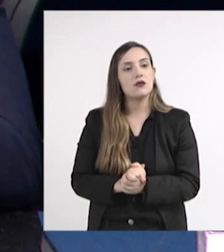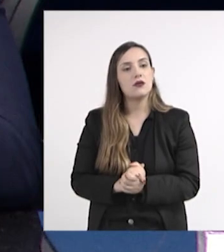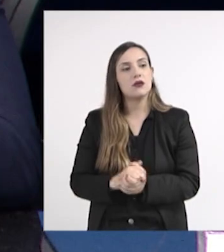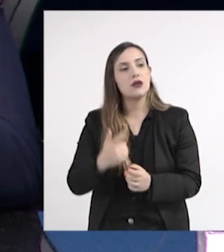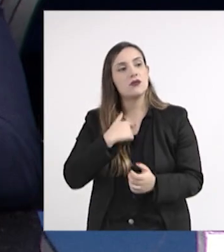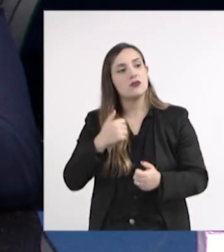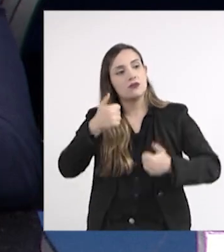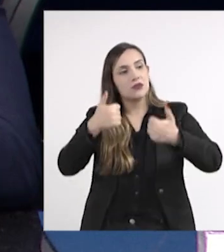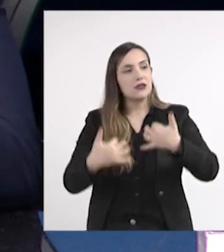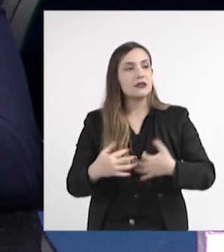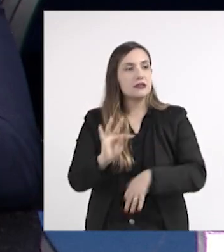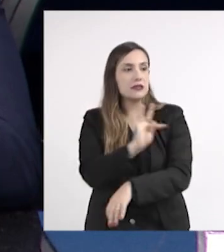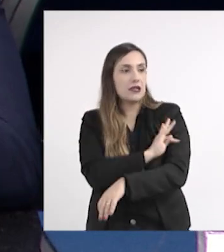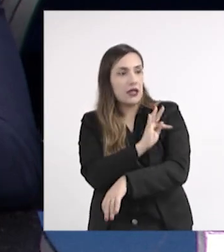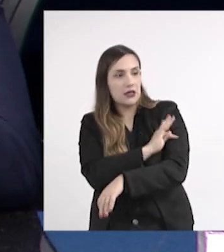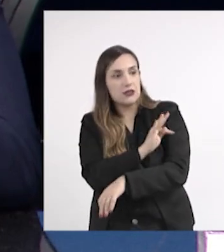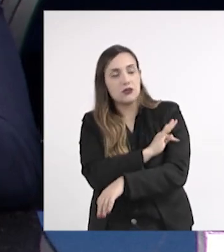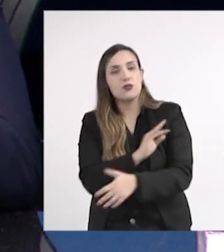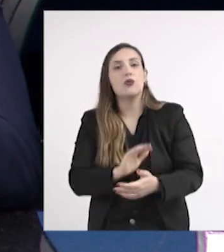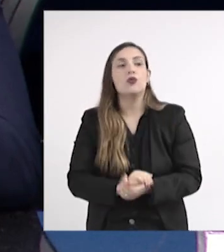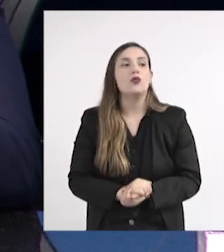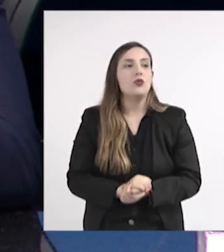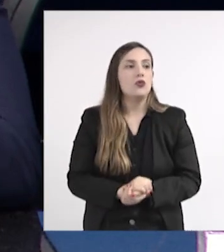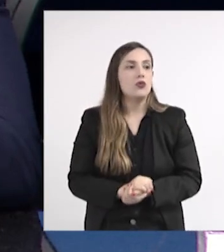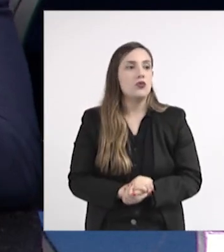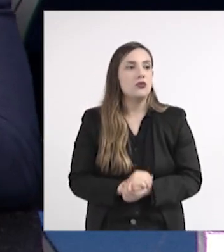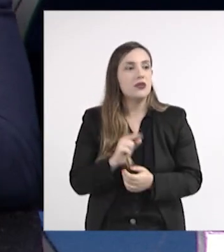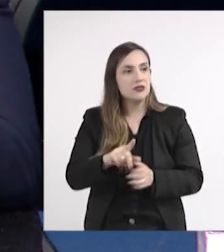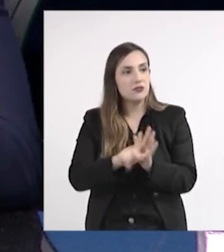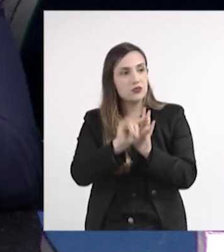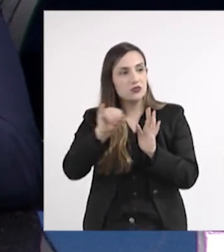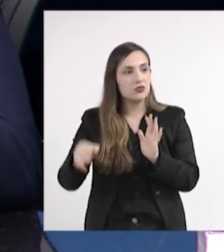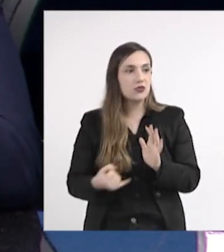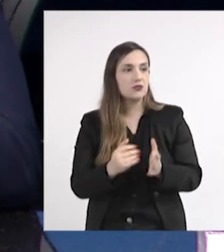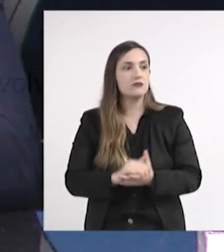configuração técnica e concepção deste projeto.